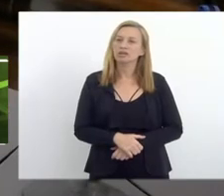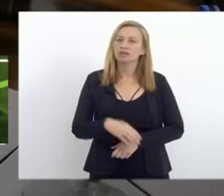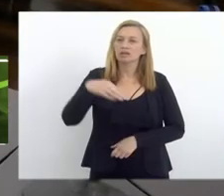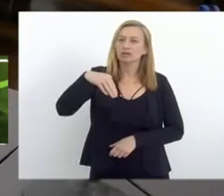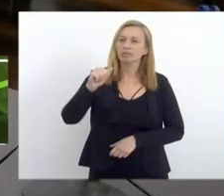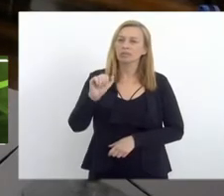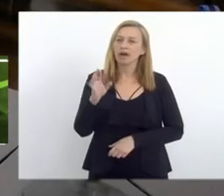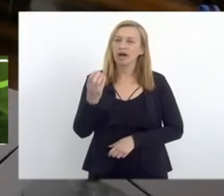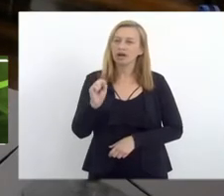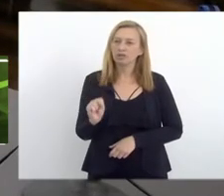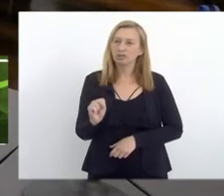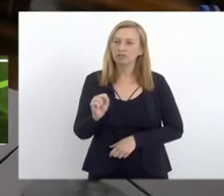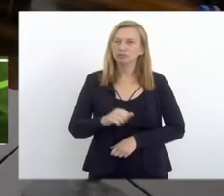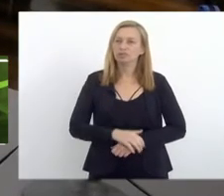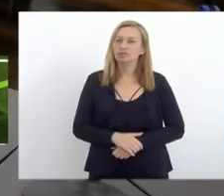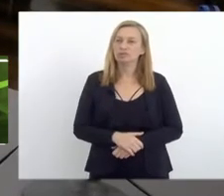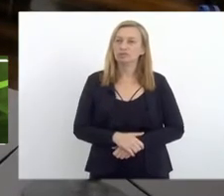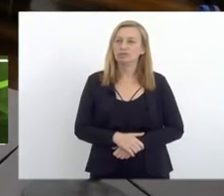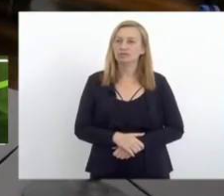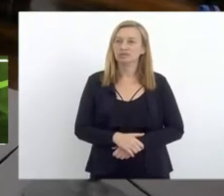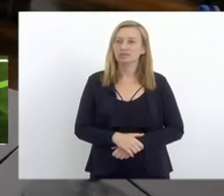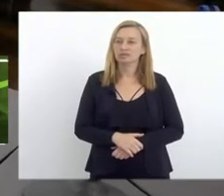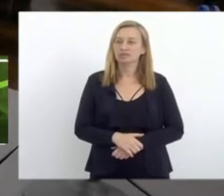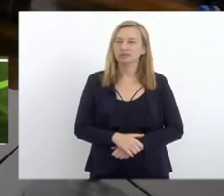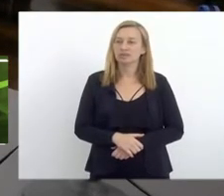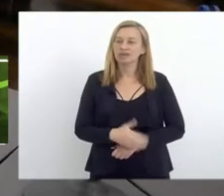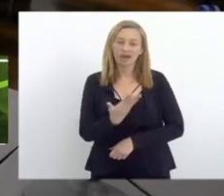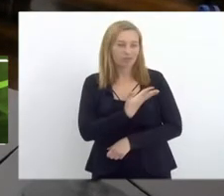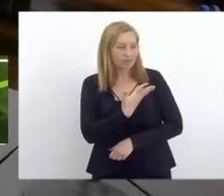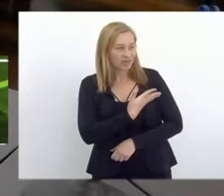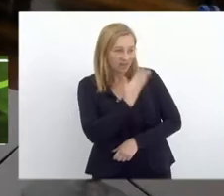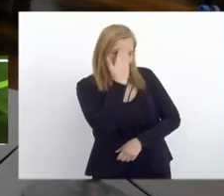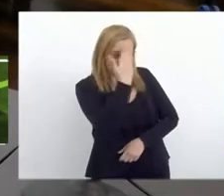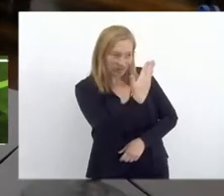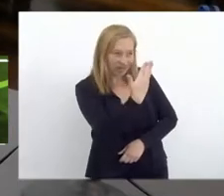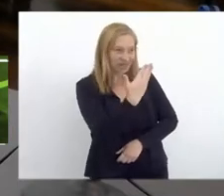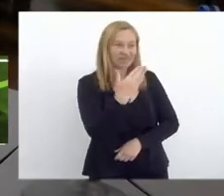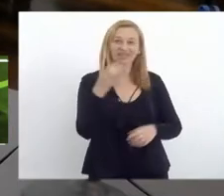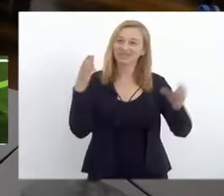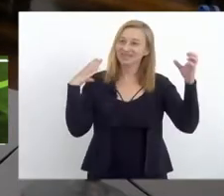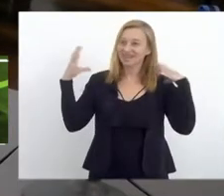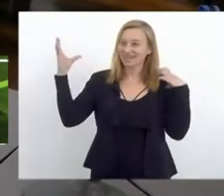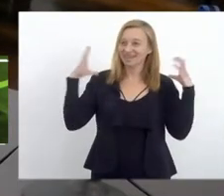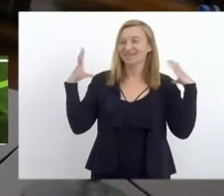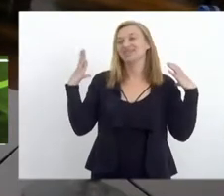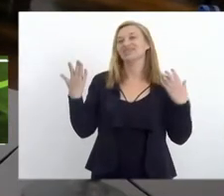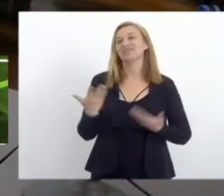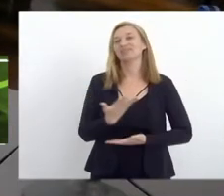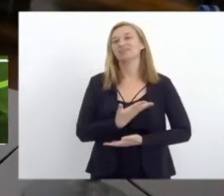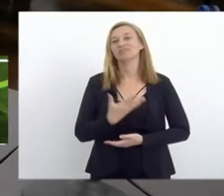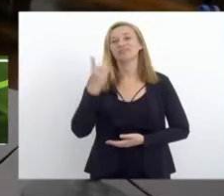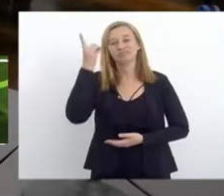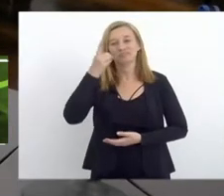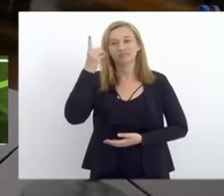Marc Olichon, que é o presidente. Obrigado, minha nobre colega, deputada Célia Jordão.